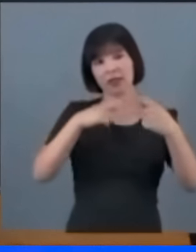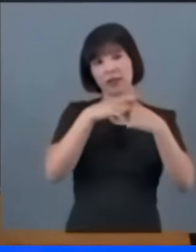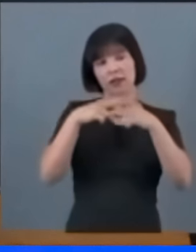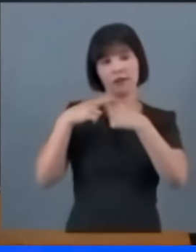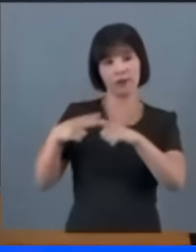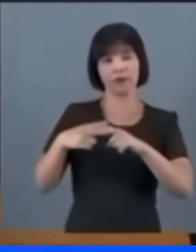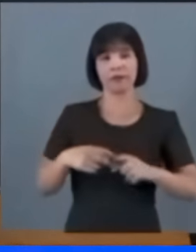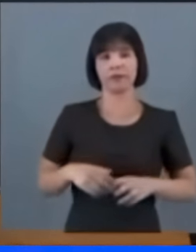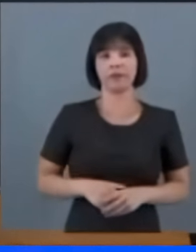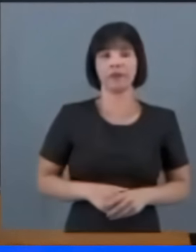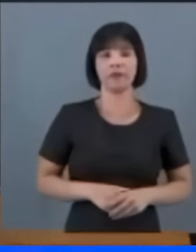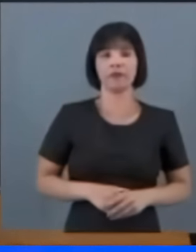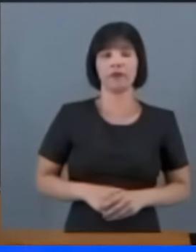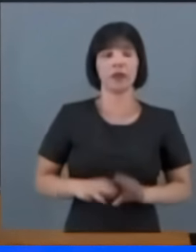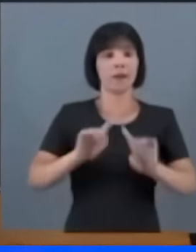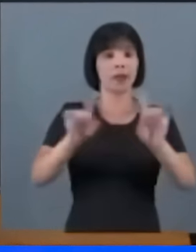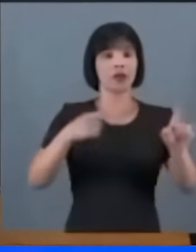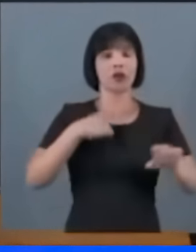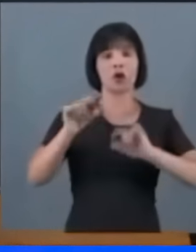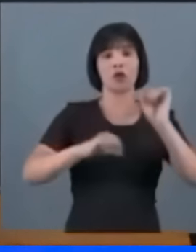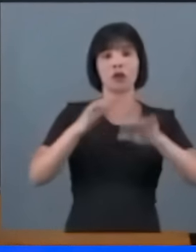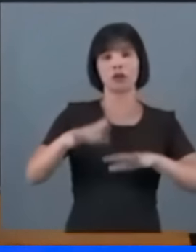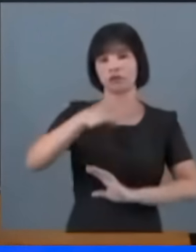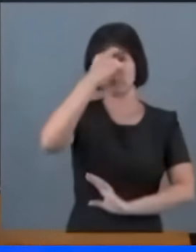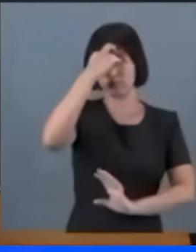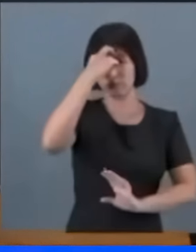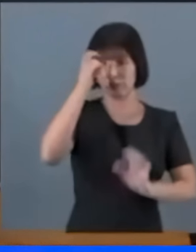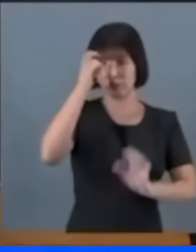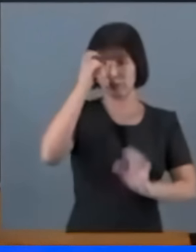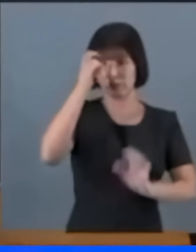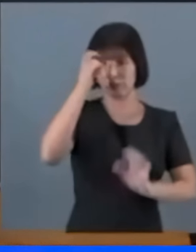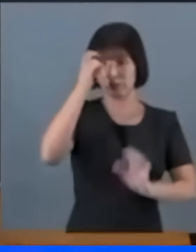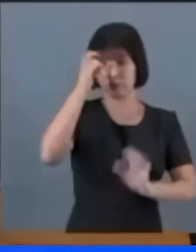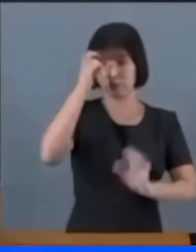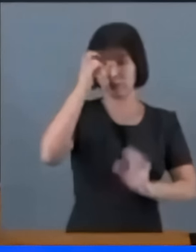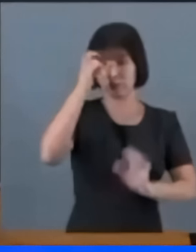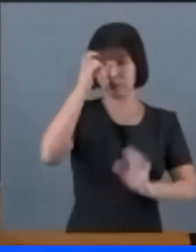por conveniência fica difícil. A gente tem que trabalhar com convicção e qualidade, senhor presidente.